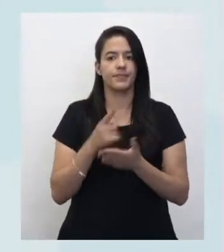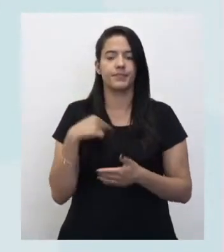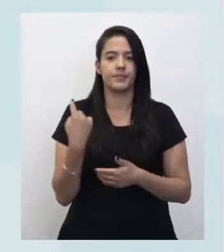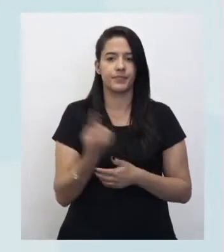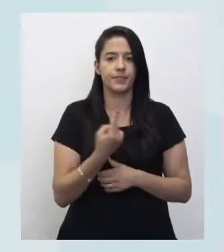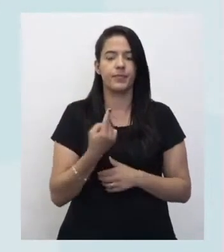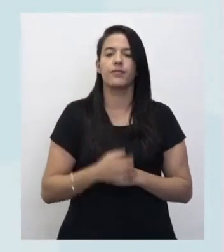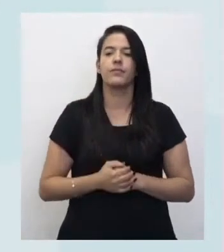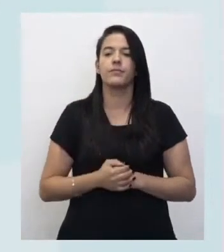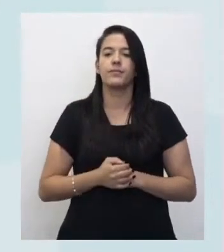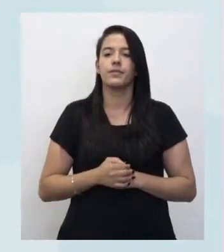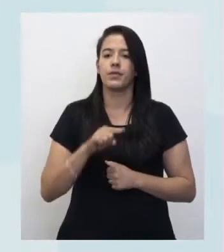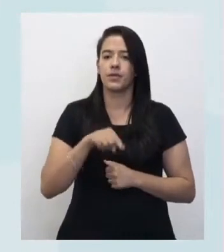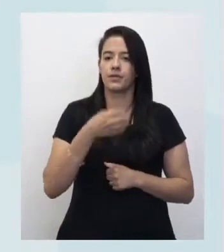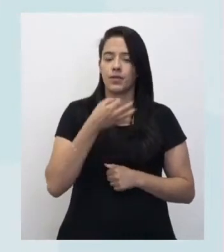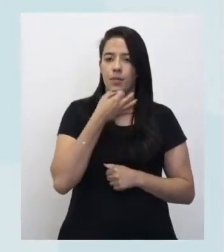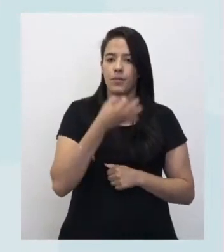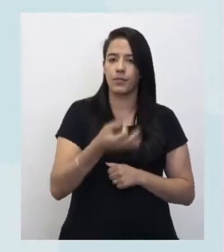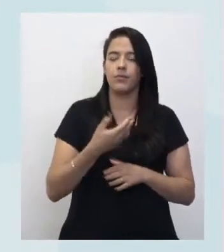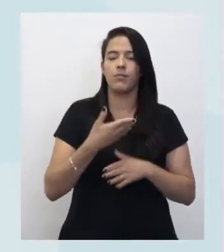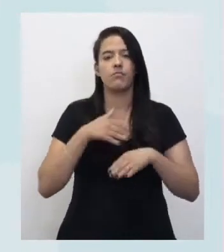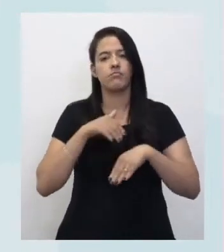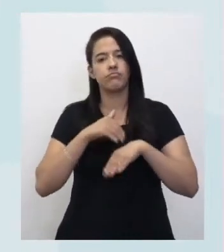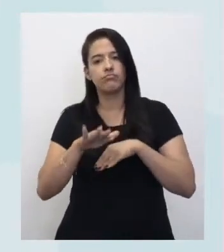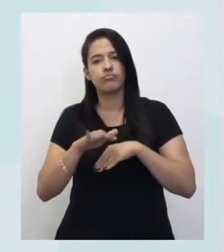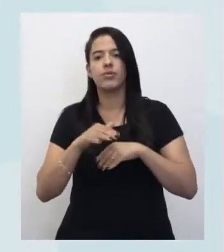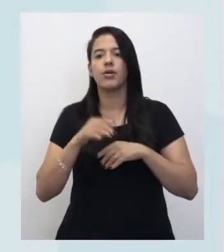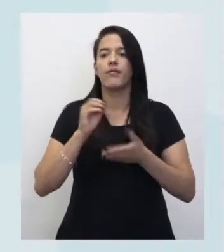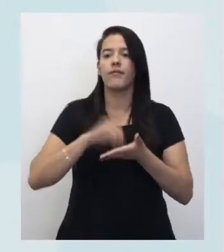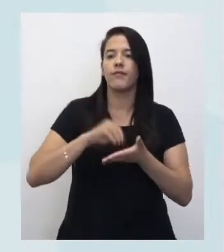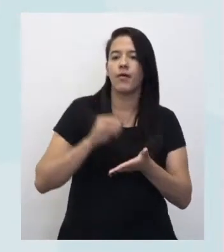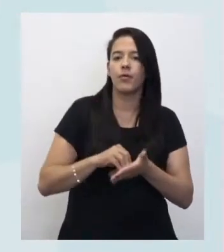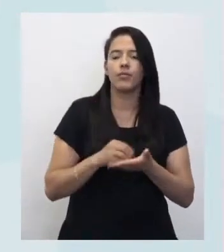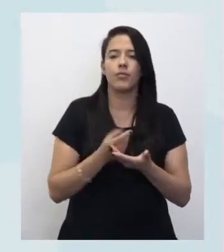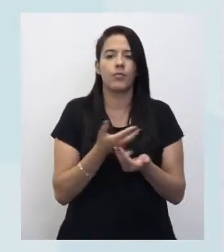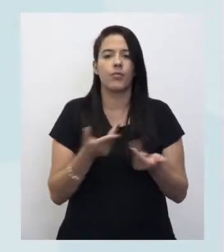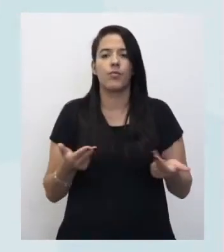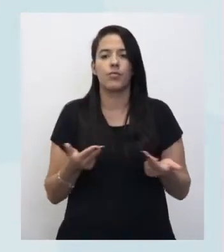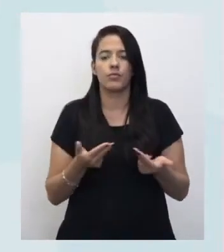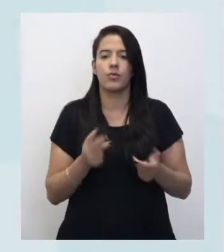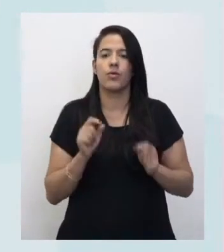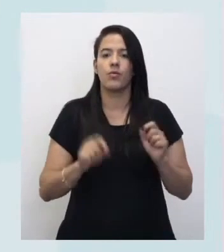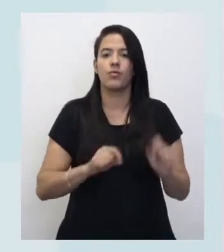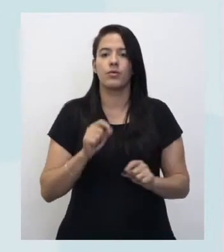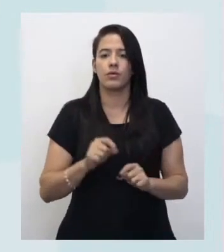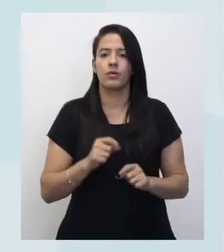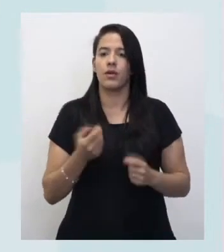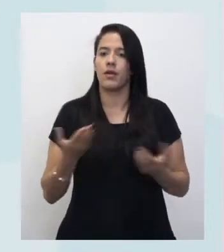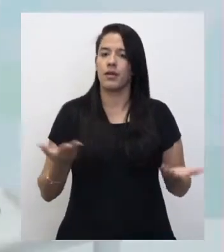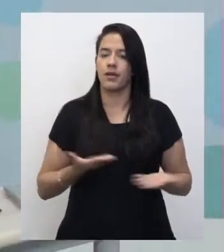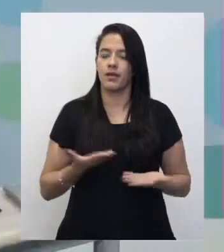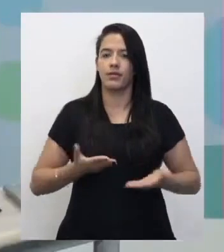aula. Coloque aí os seus comentários, o que você achou, ficou faltando alguma coisa e assim eu